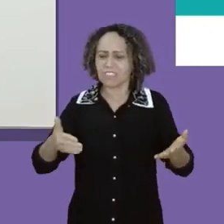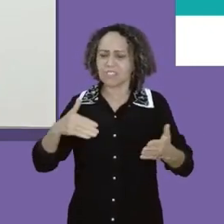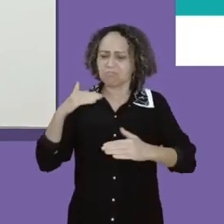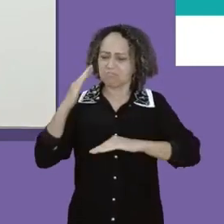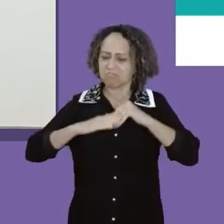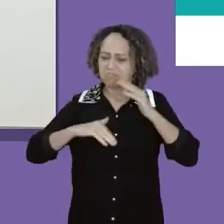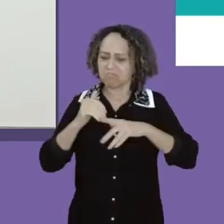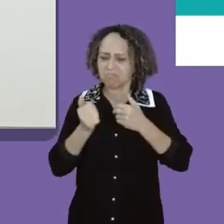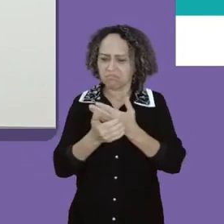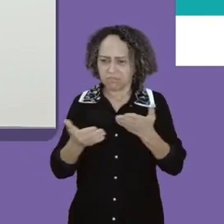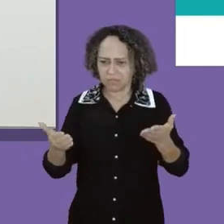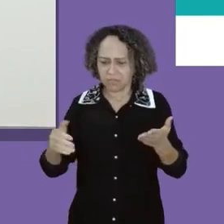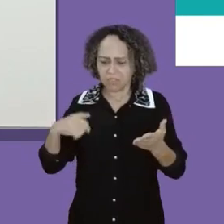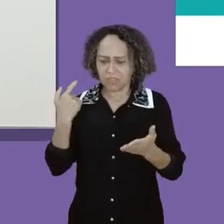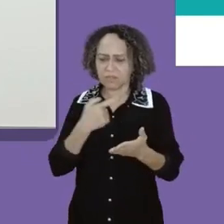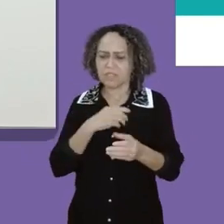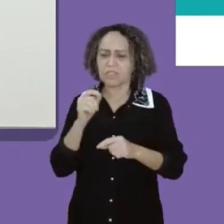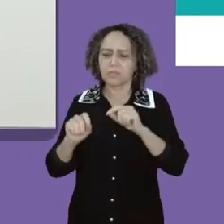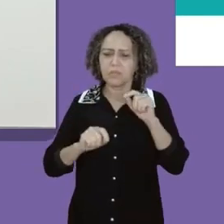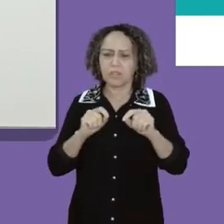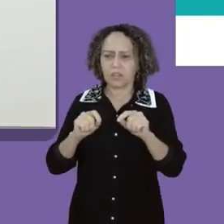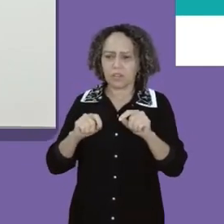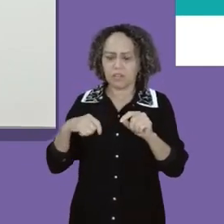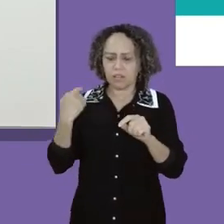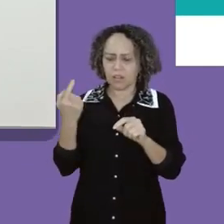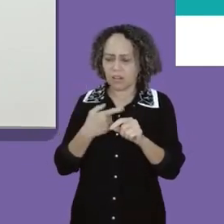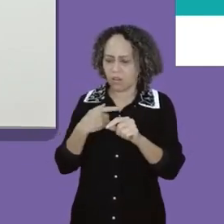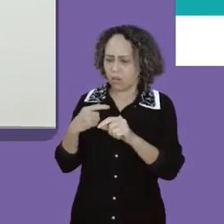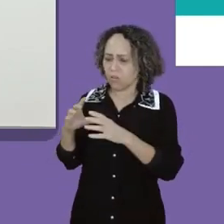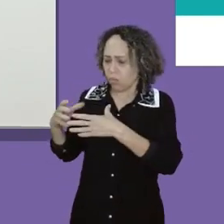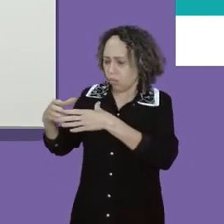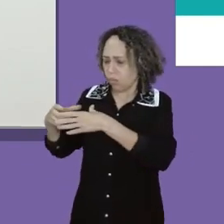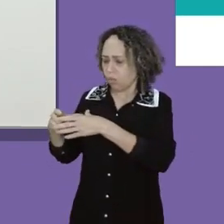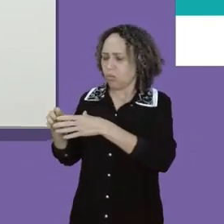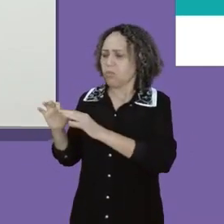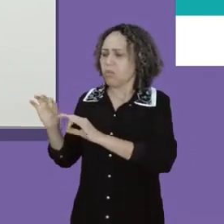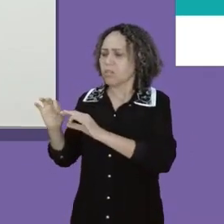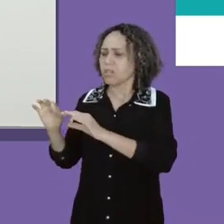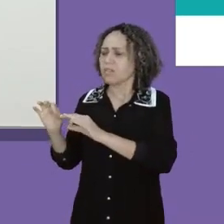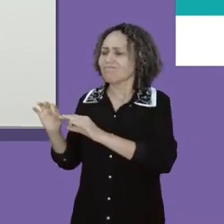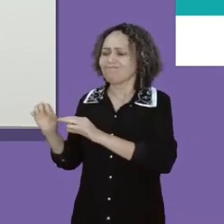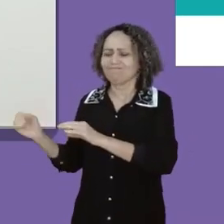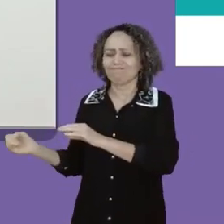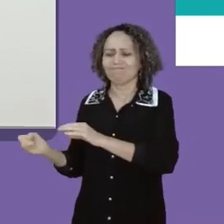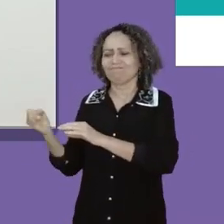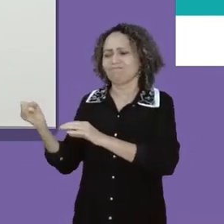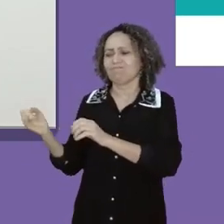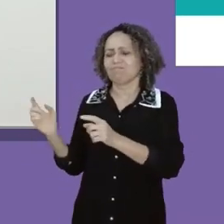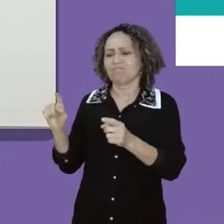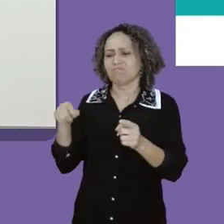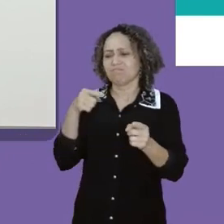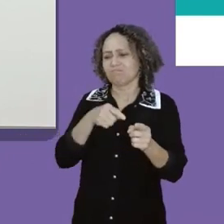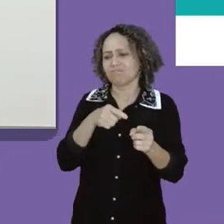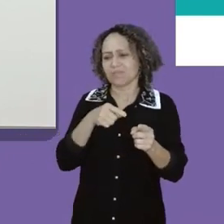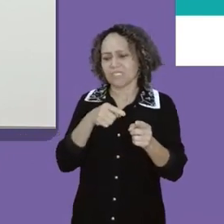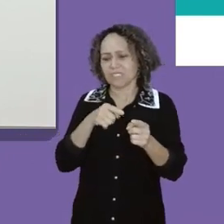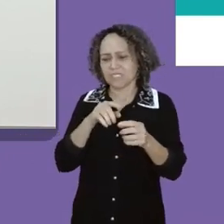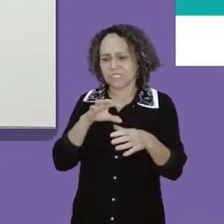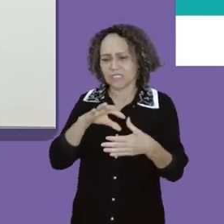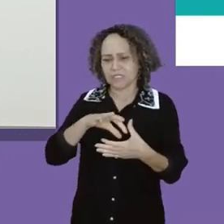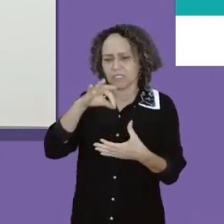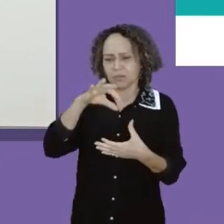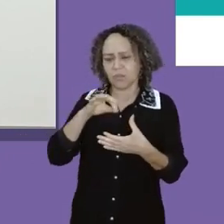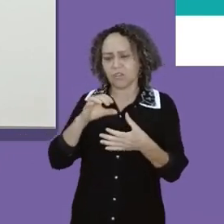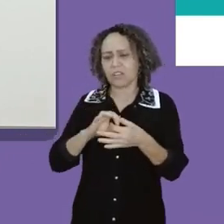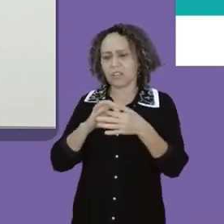muitos lugares que a nossa organização é fundamental para a democracia. E nesse momento que o Brasil